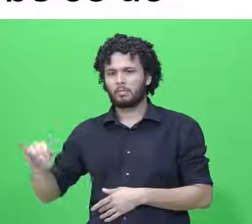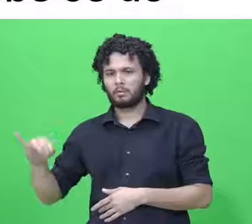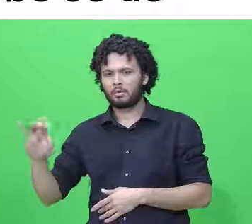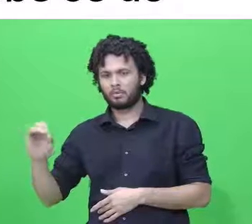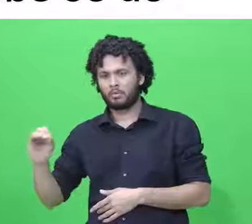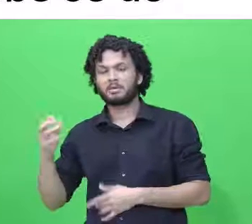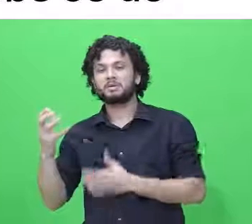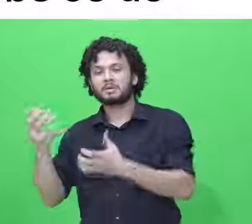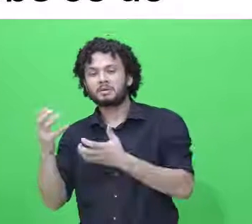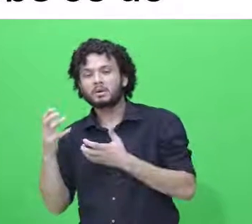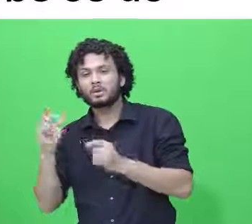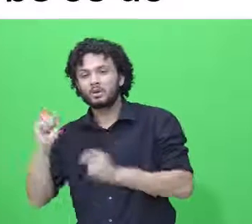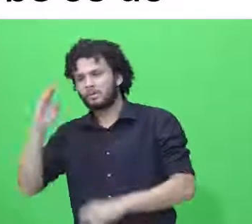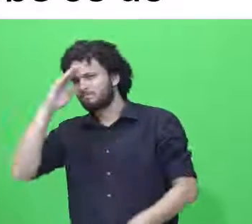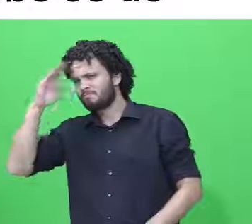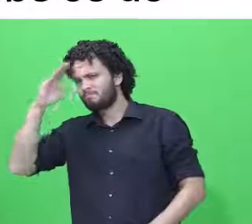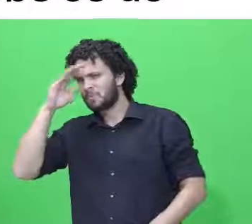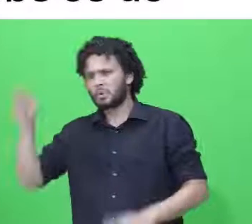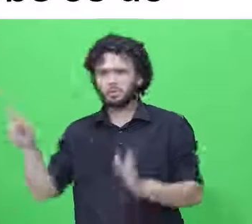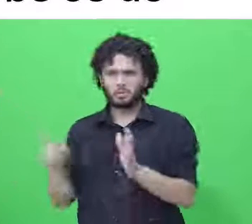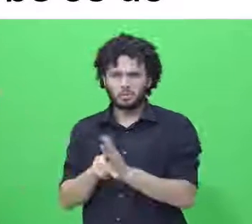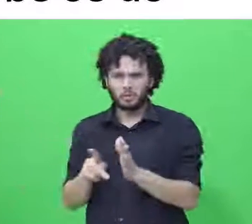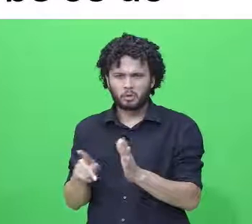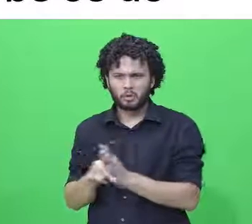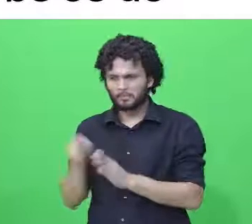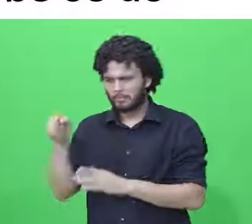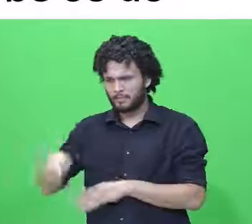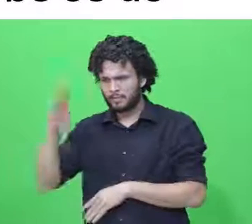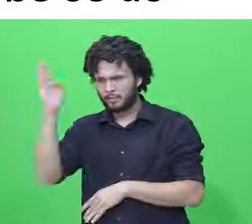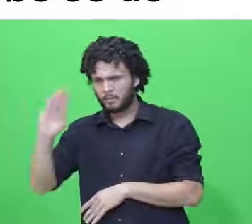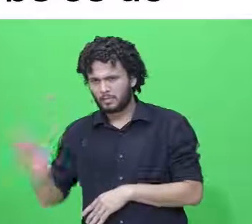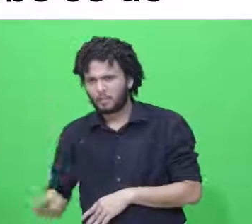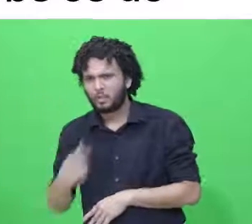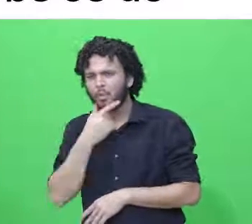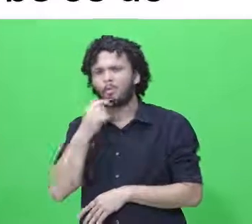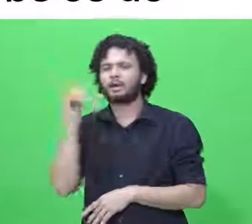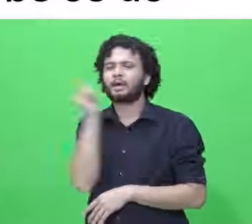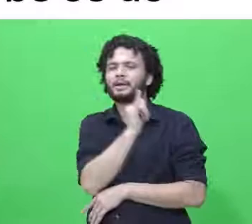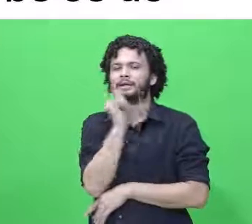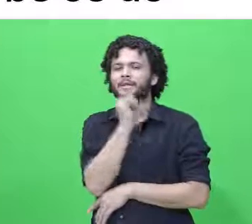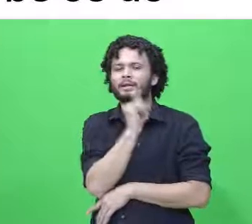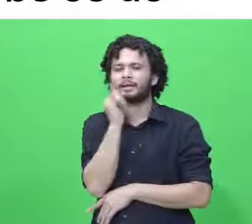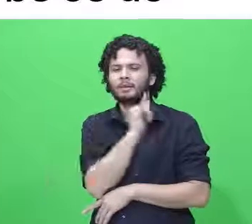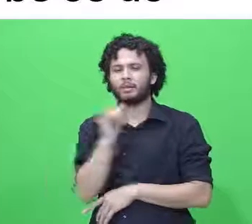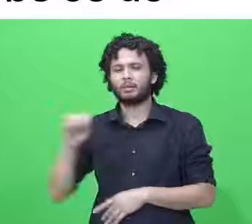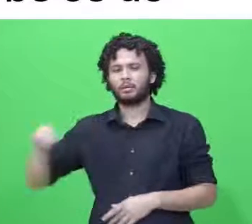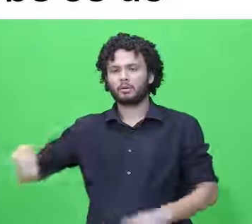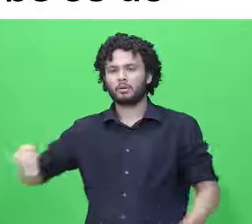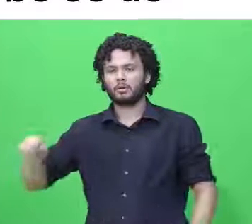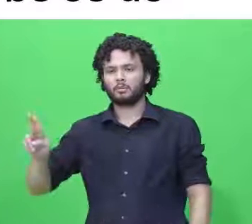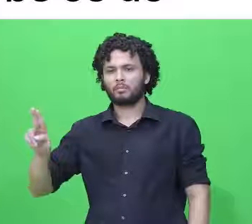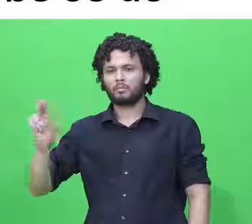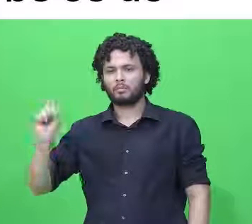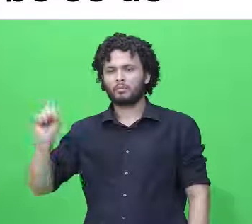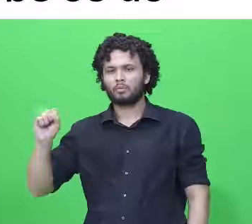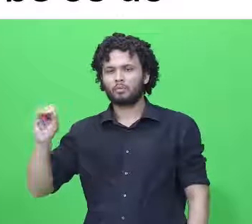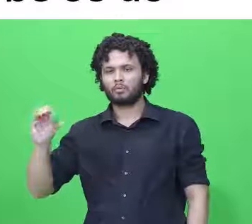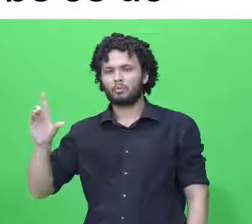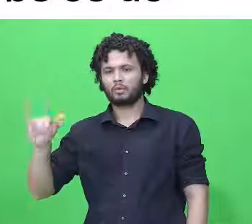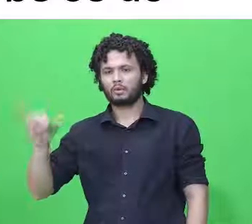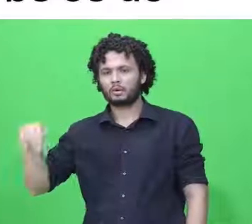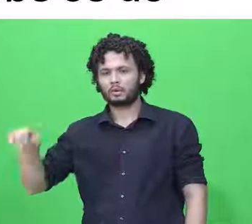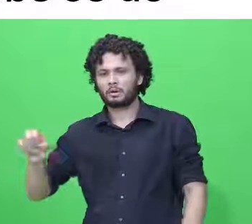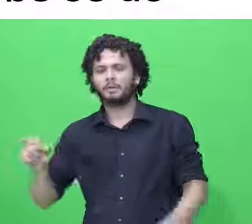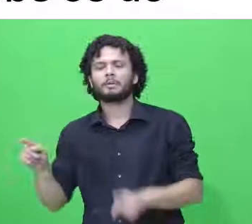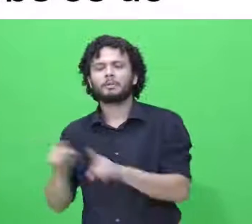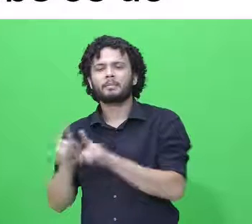semelhante à implantada pelo governo, né, aí do Benito Mussolini, que era da Itália. Então, a gente vai ter, então, essas semelhanças no Brasil, né, de uma